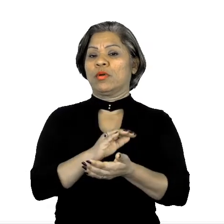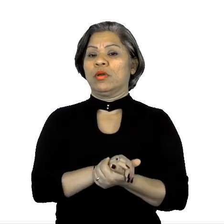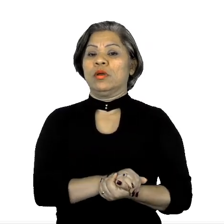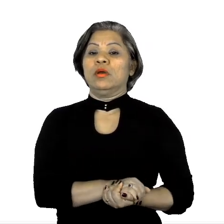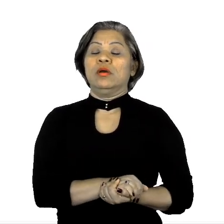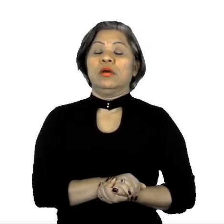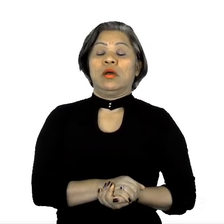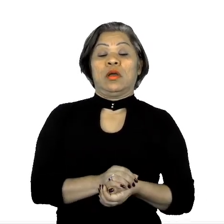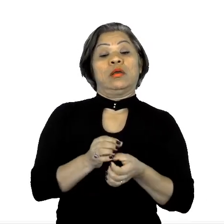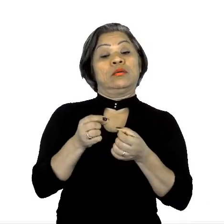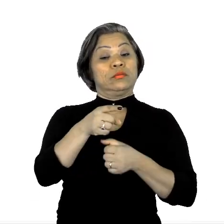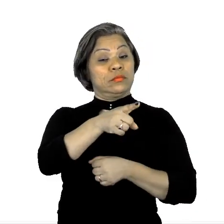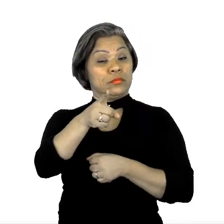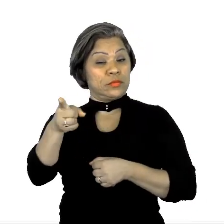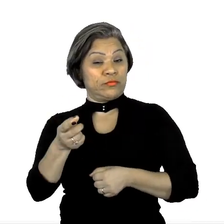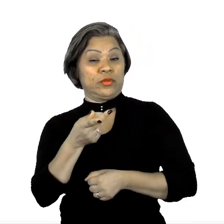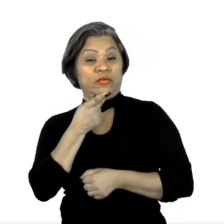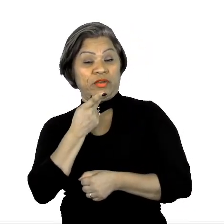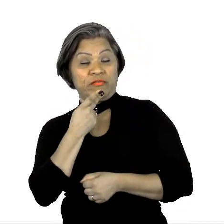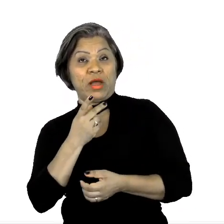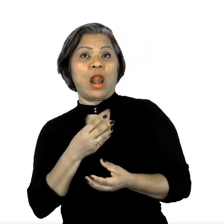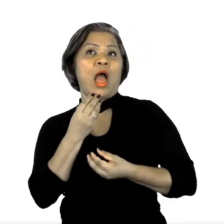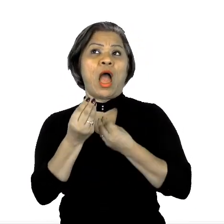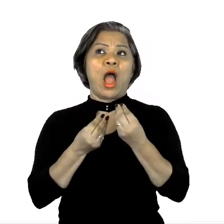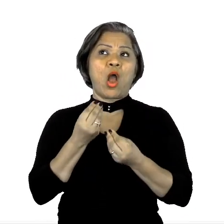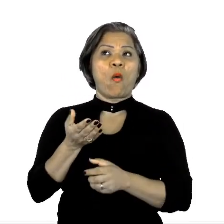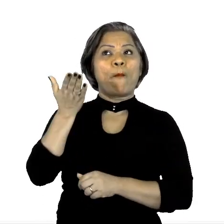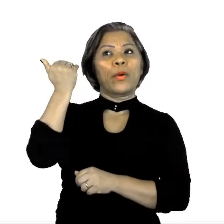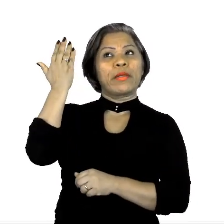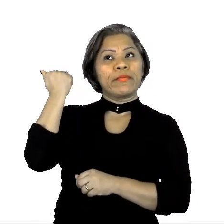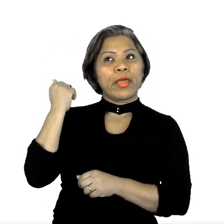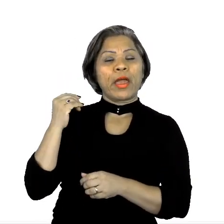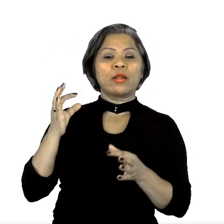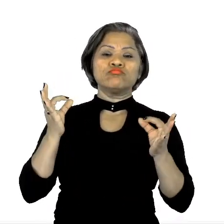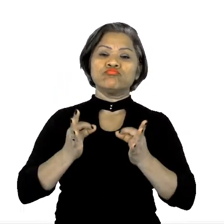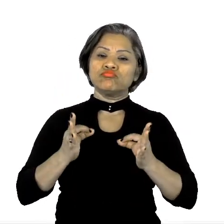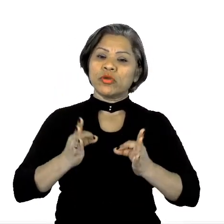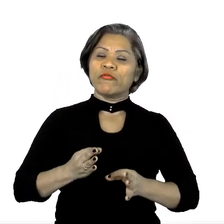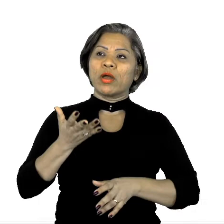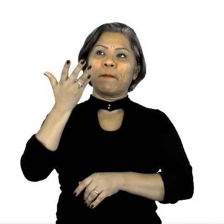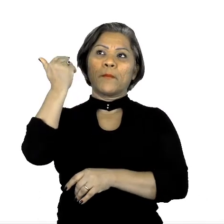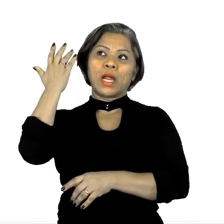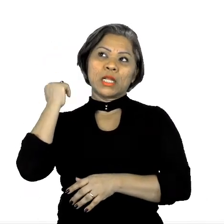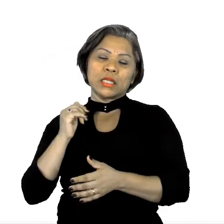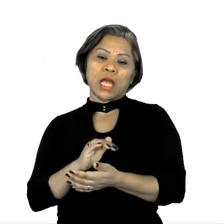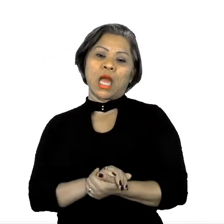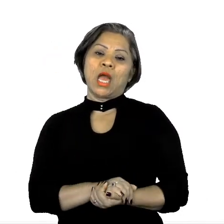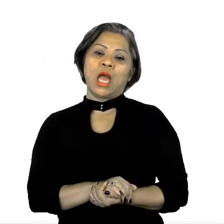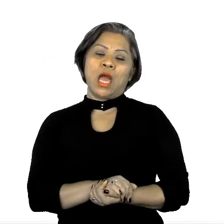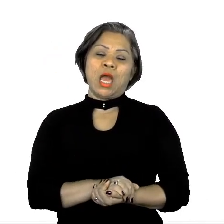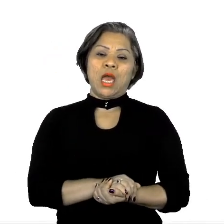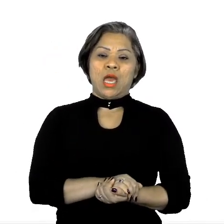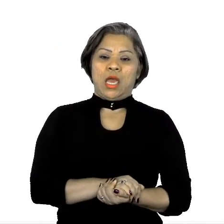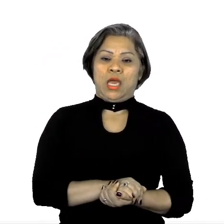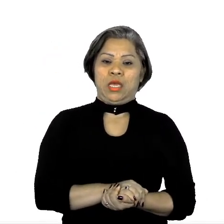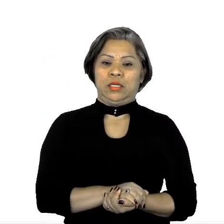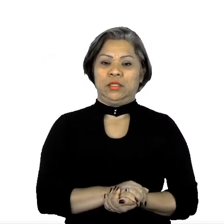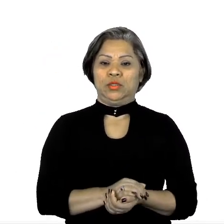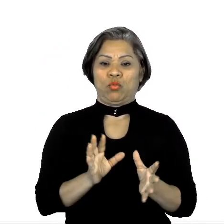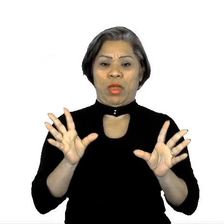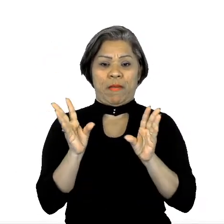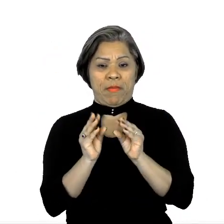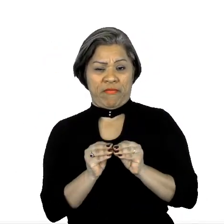pretérito mais que perfeito, imperfeito ou perfeito. Vamos lá à parte do relatório.